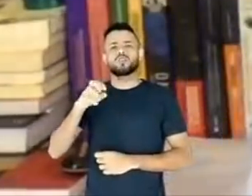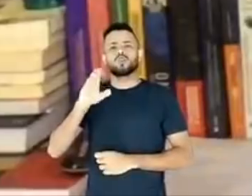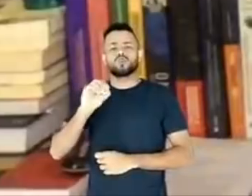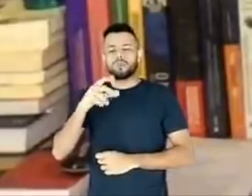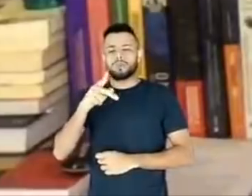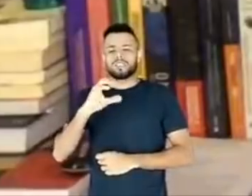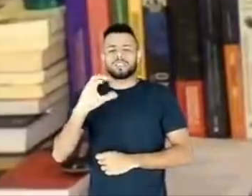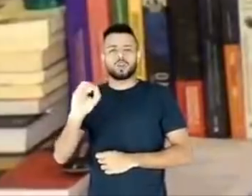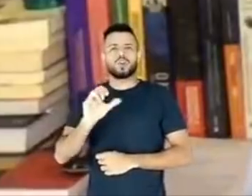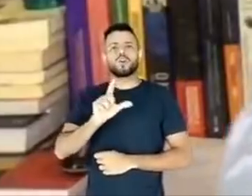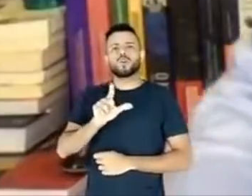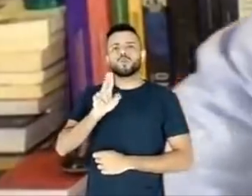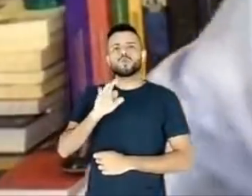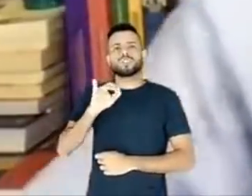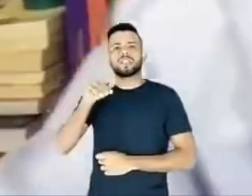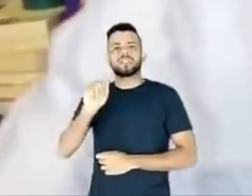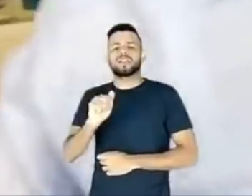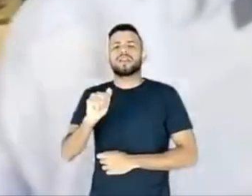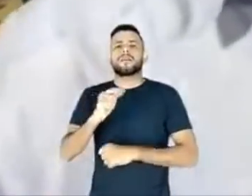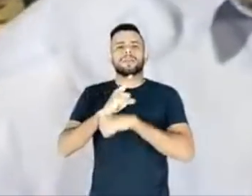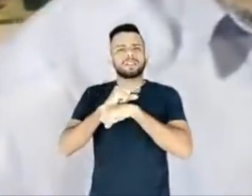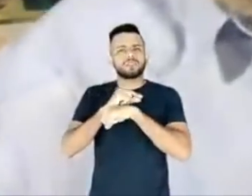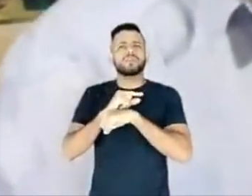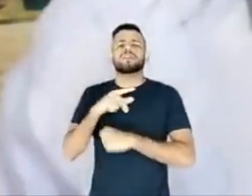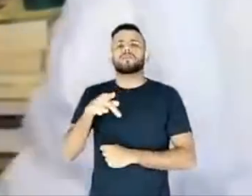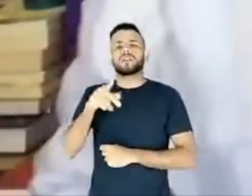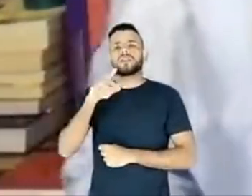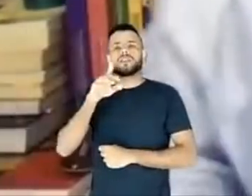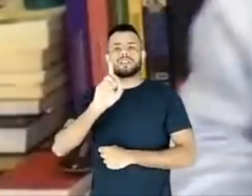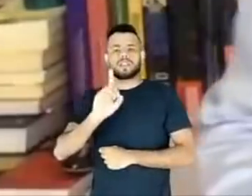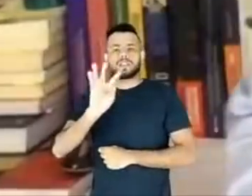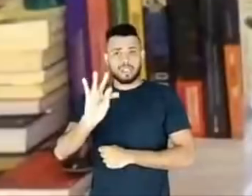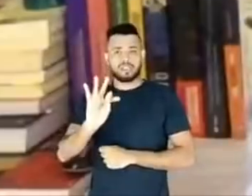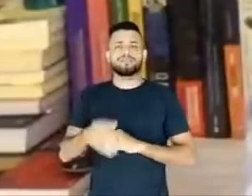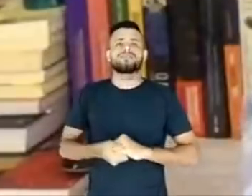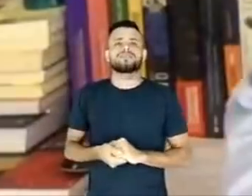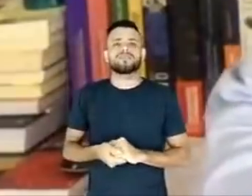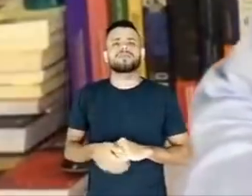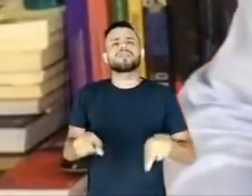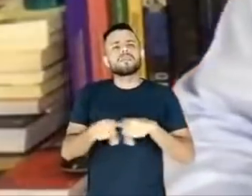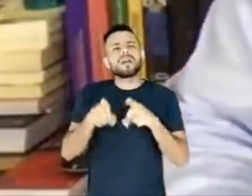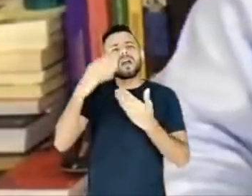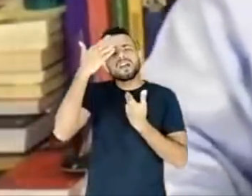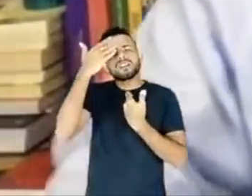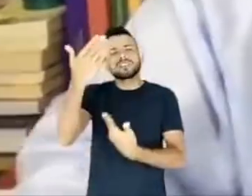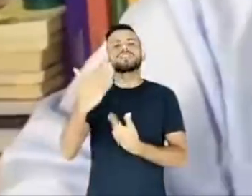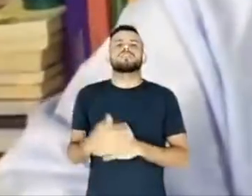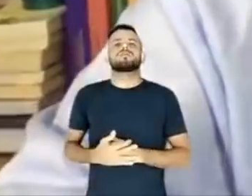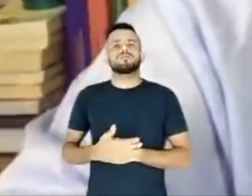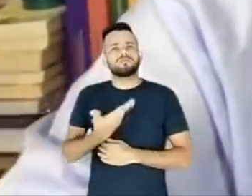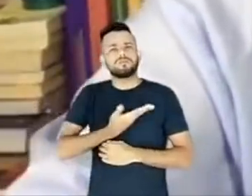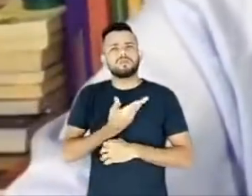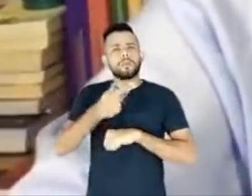do PCdoB e Carlos Lupes do PDT. E quero agradecer os companheiros internacionais. Eu não vou